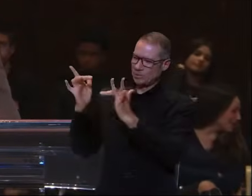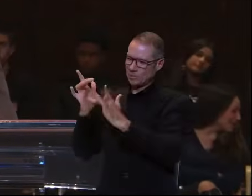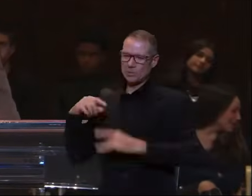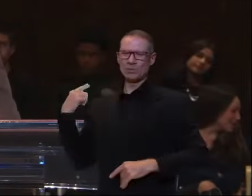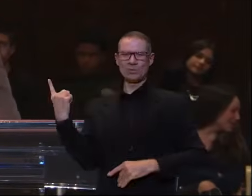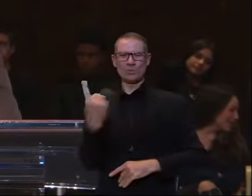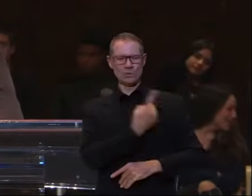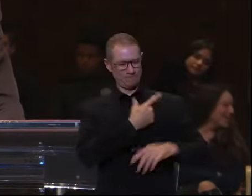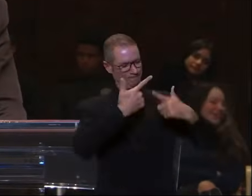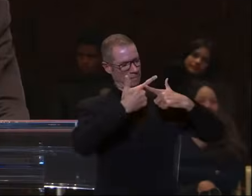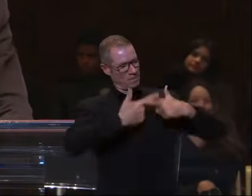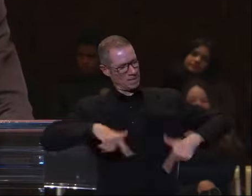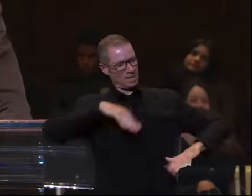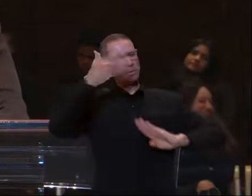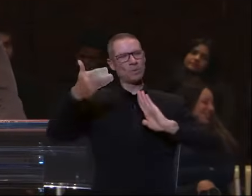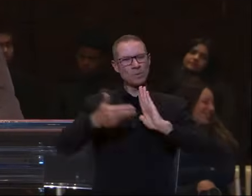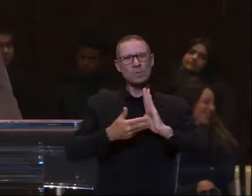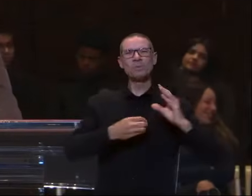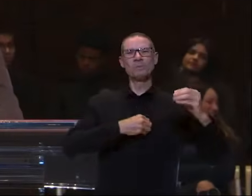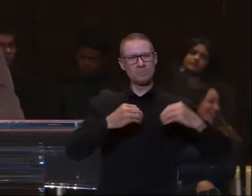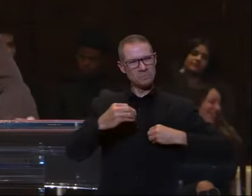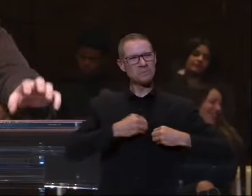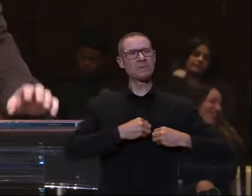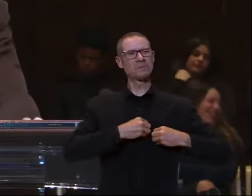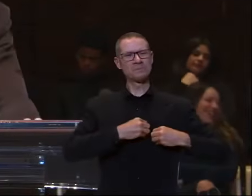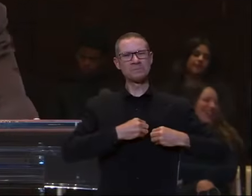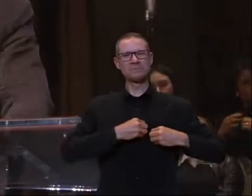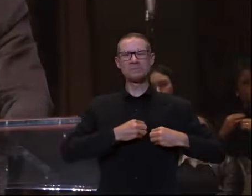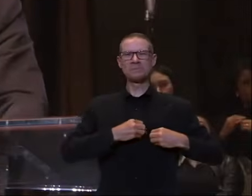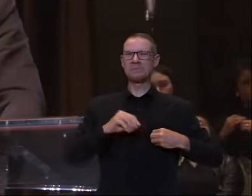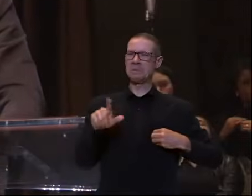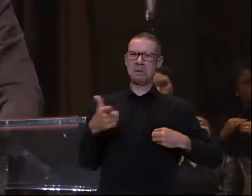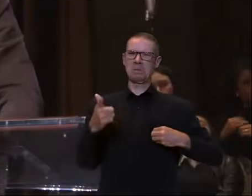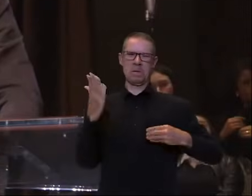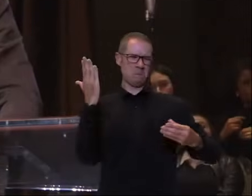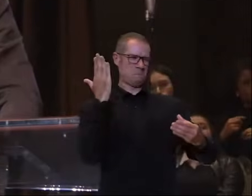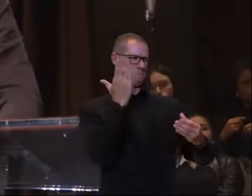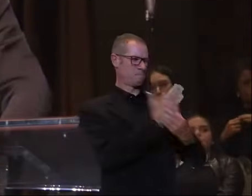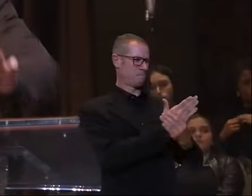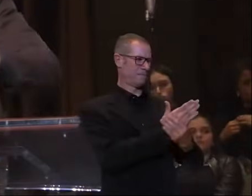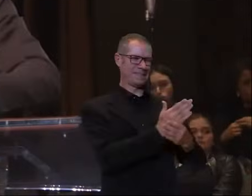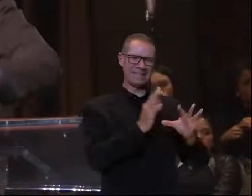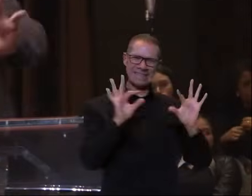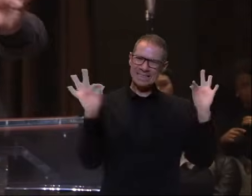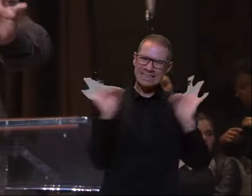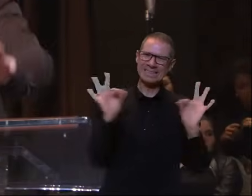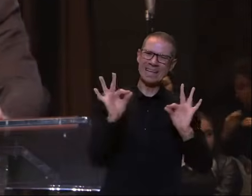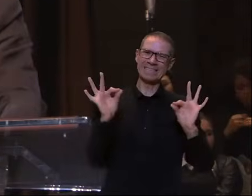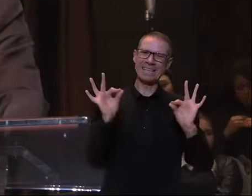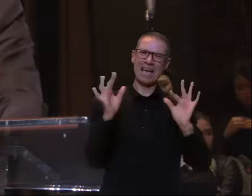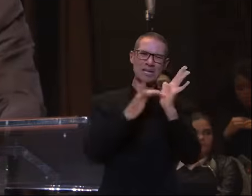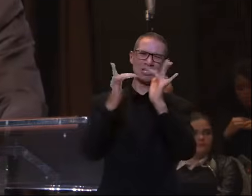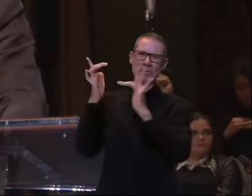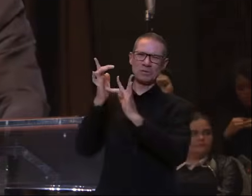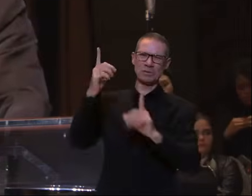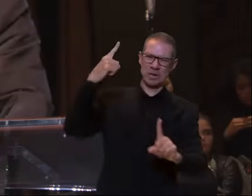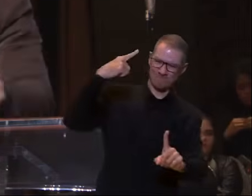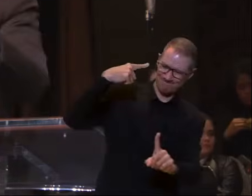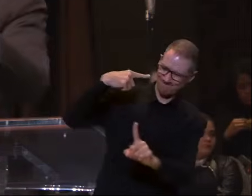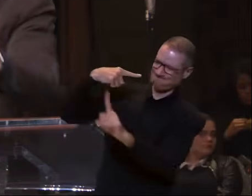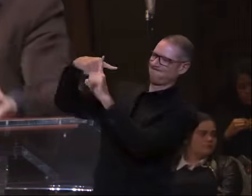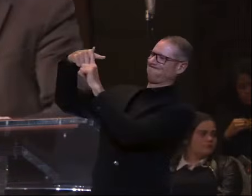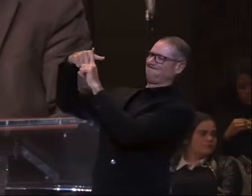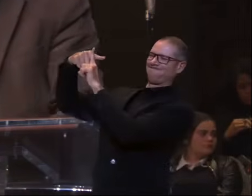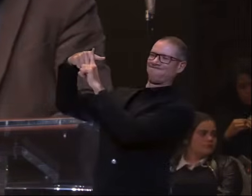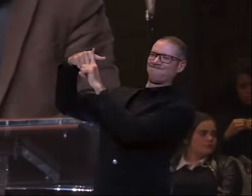purifica de todo pecado, já não há condenação, Ele levou embora. E